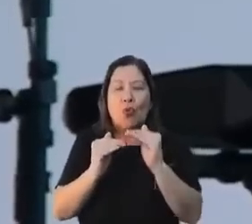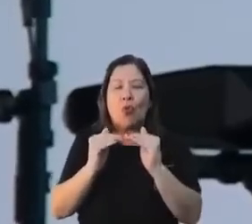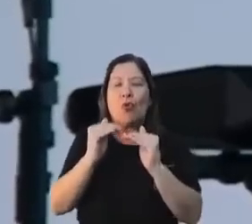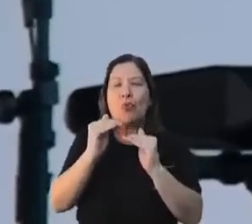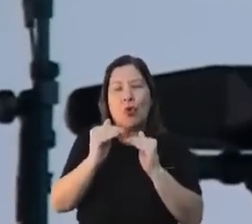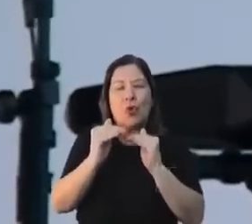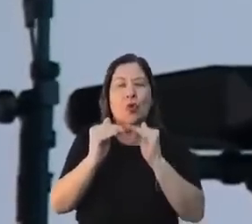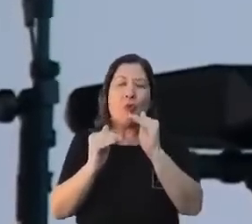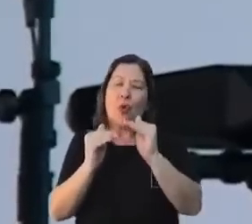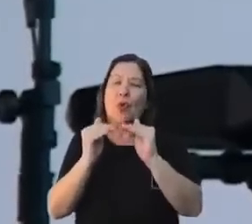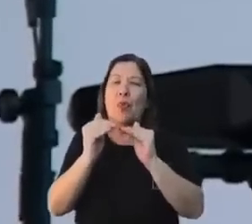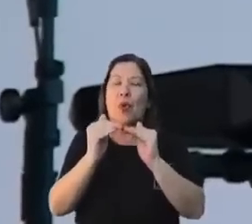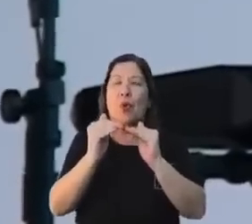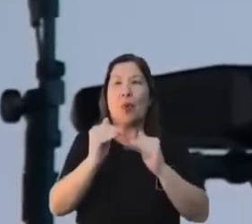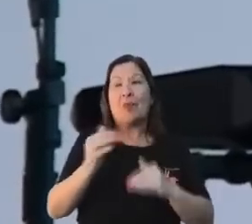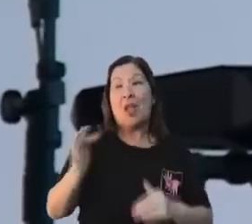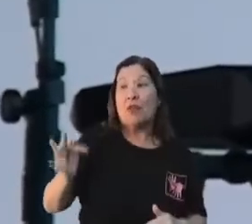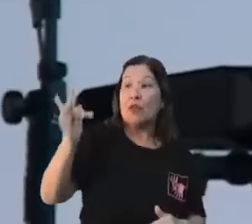oferta